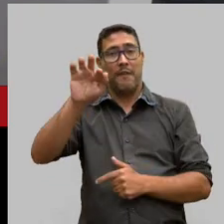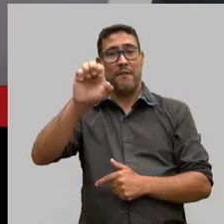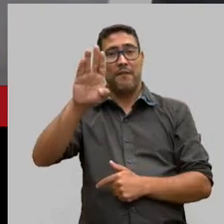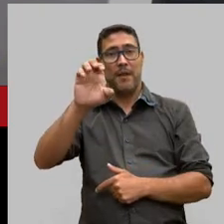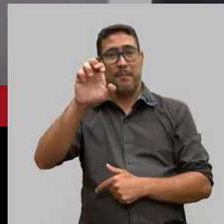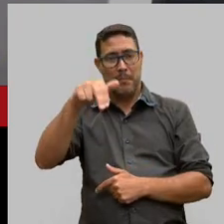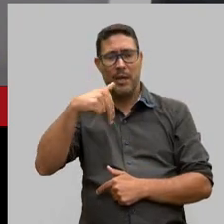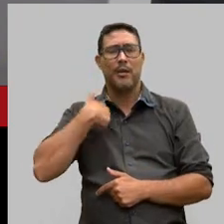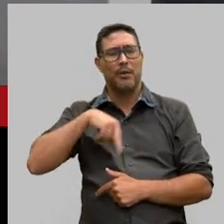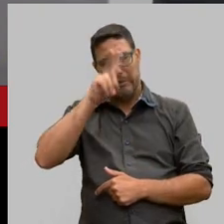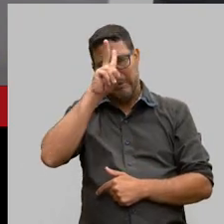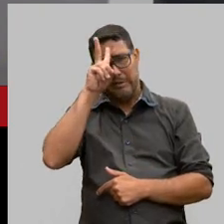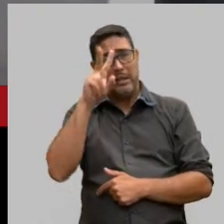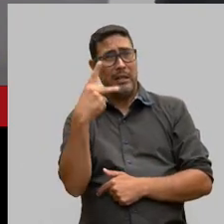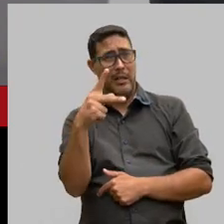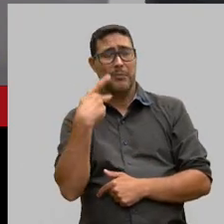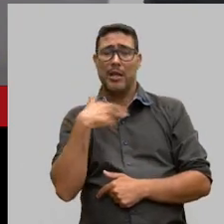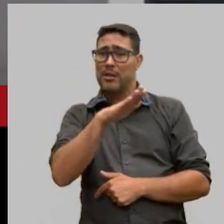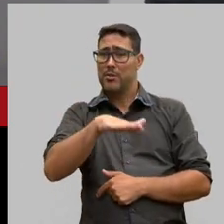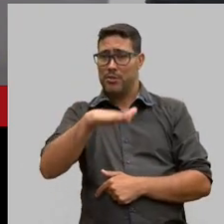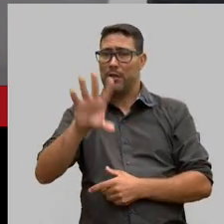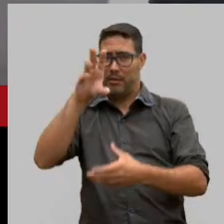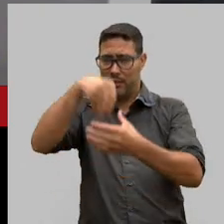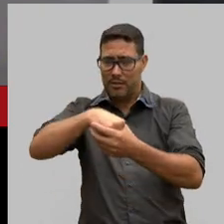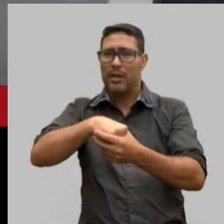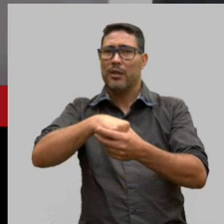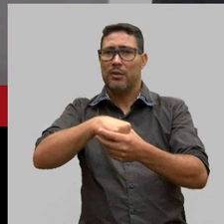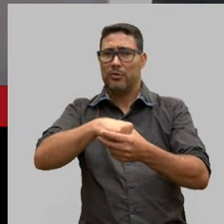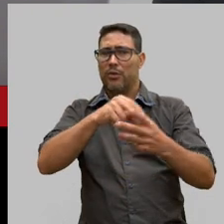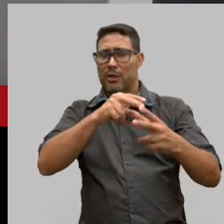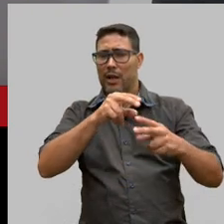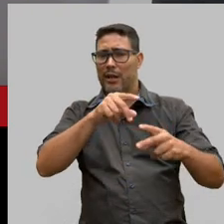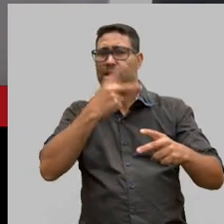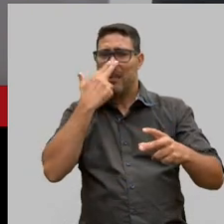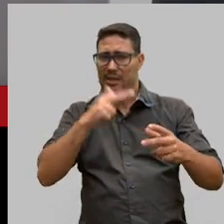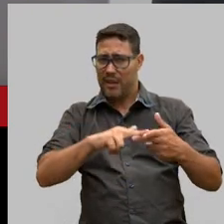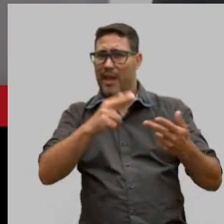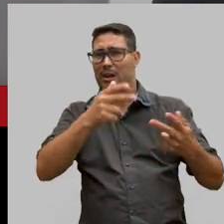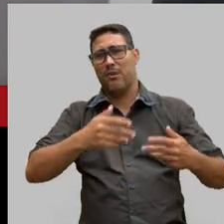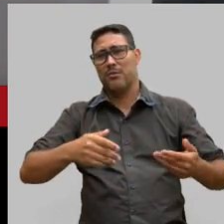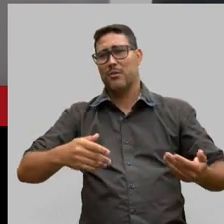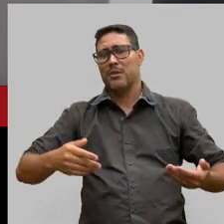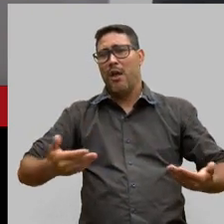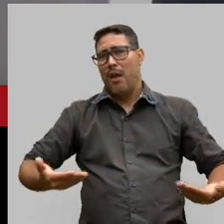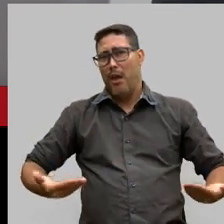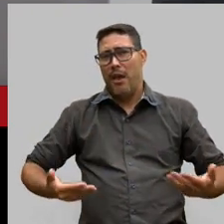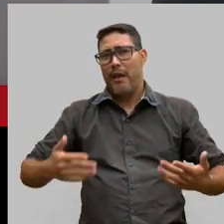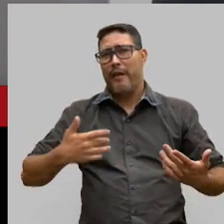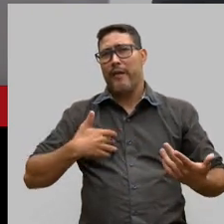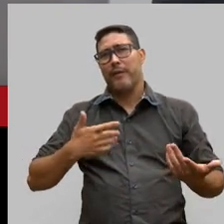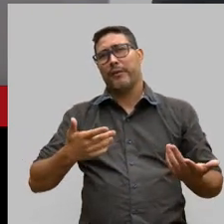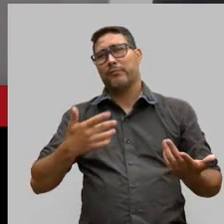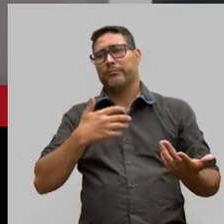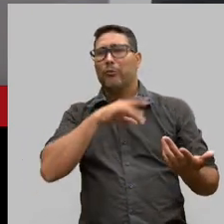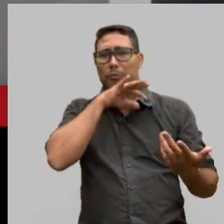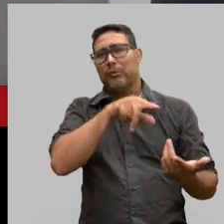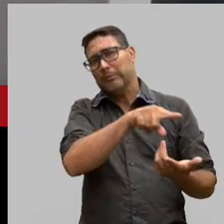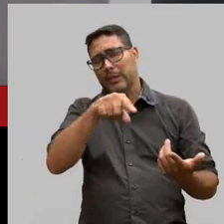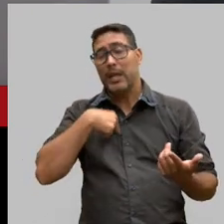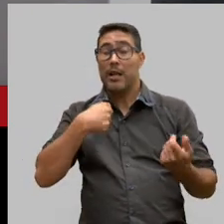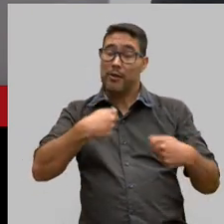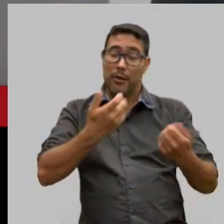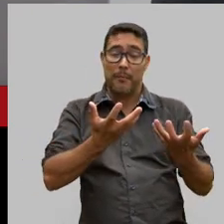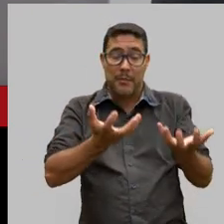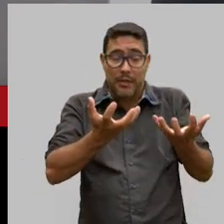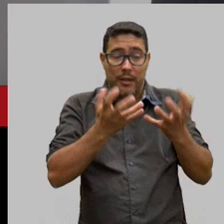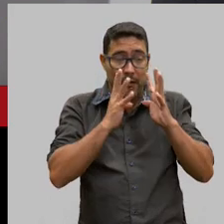Memórias de crianças que estavam ali sendo tratadas como delinquentes mas que elas só queriam um pouco de atenção e foi o que a minha mãe mais